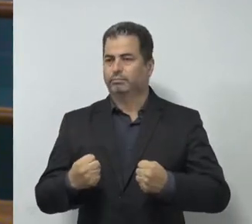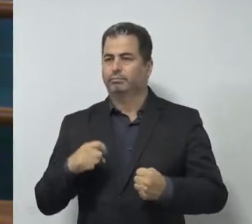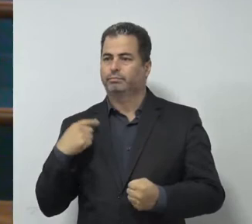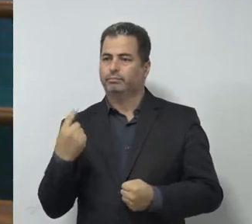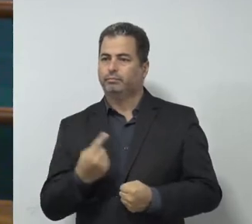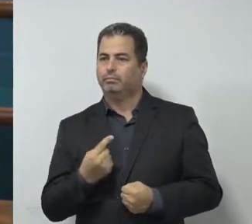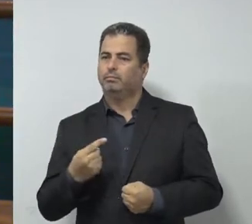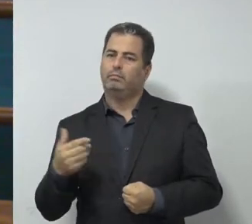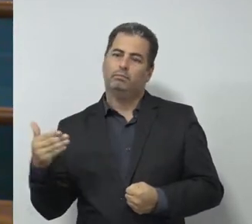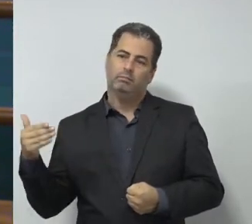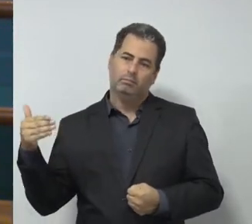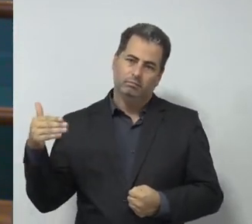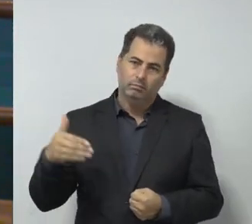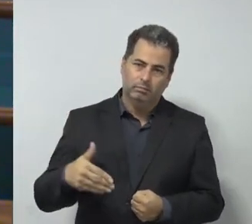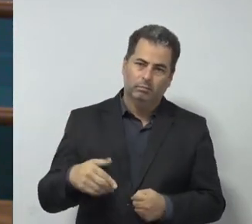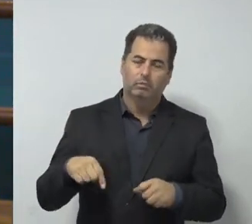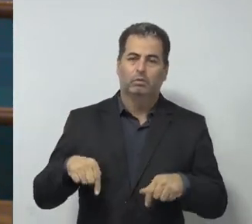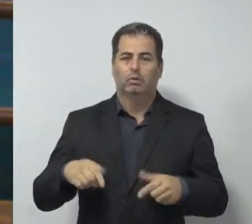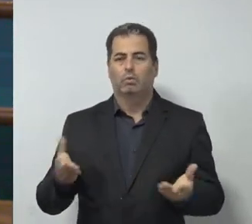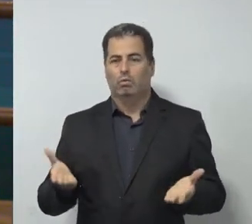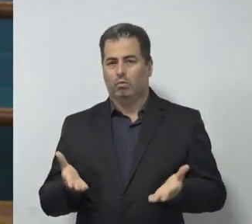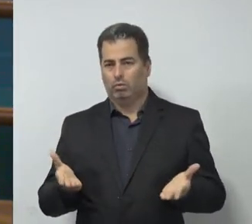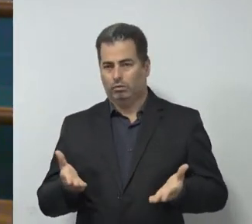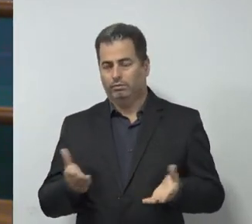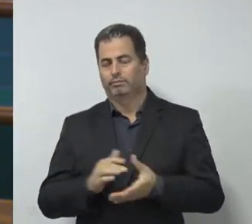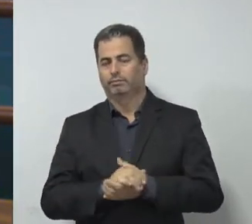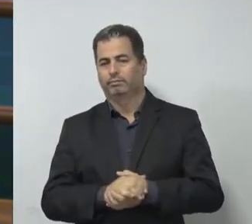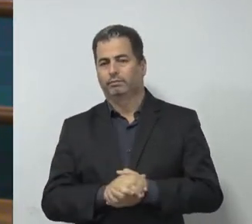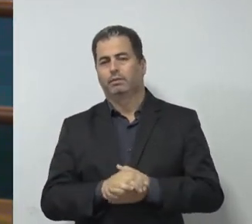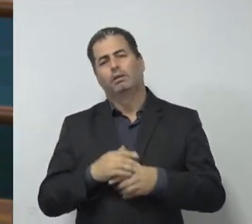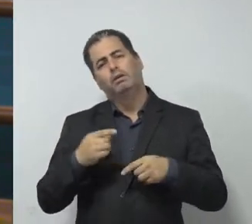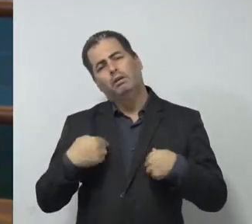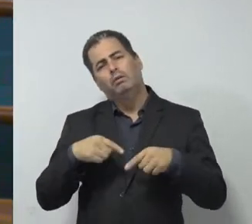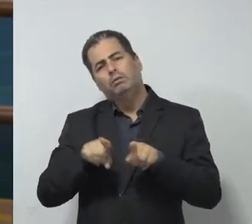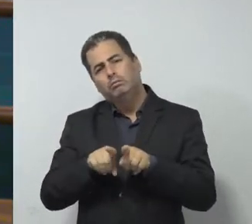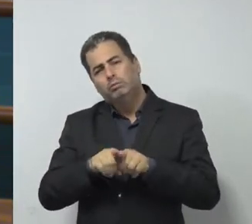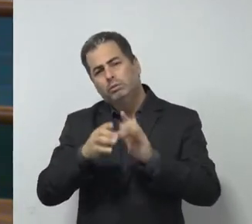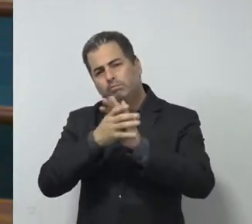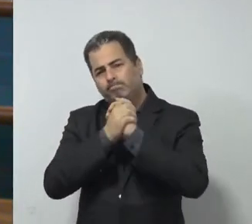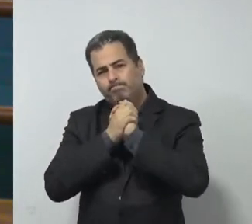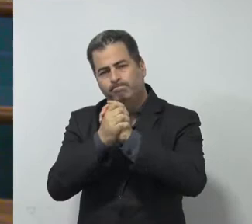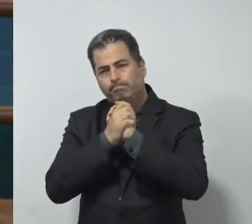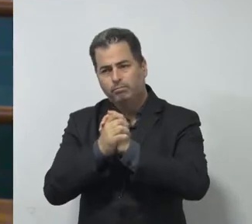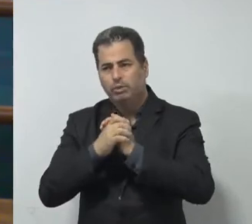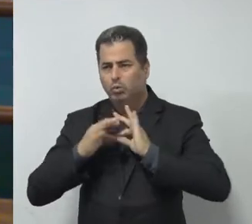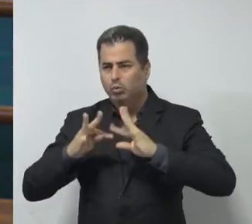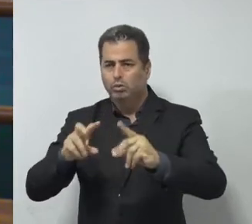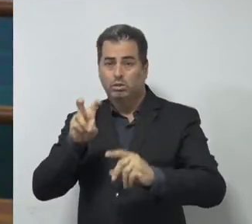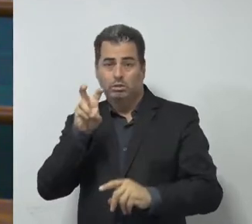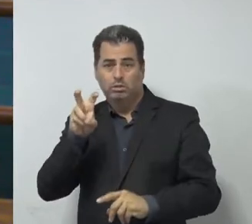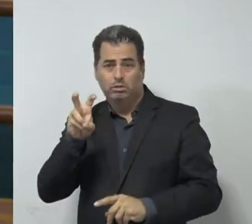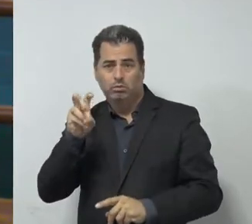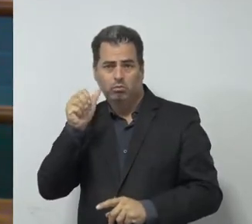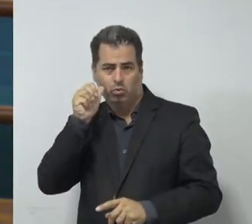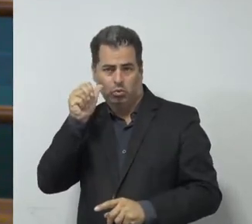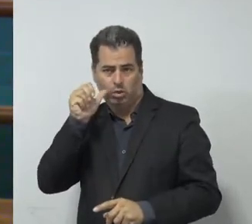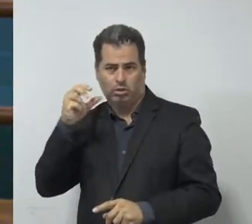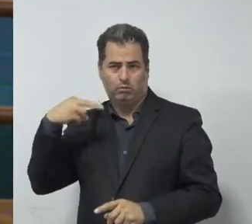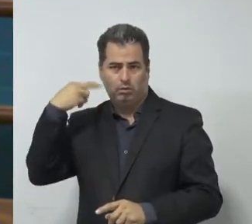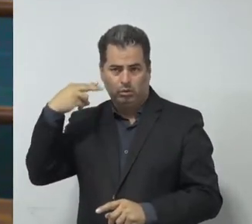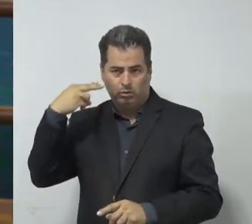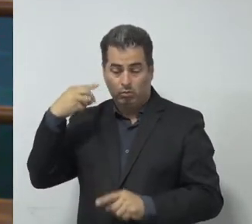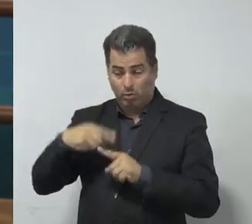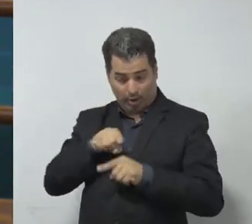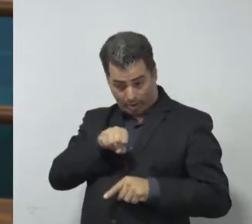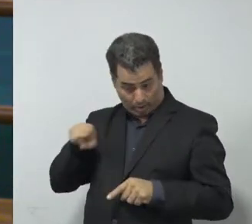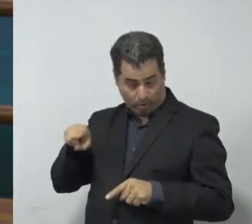nós estivéssemos aqui nessa noite. E eu parabenizo todas as 5 vereadoras, porque elas me